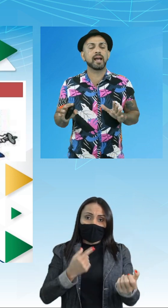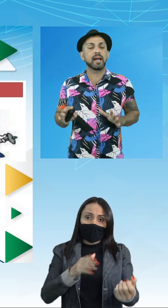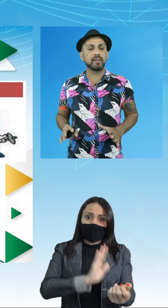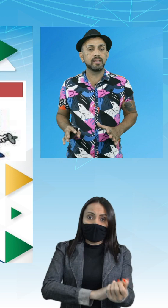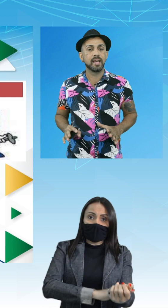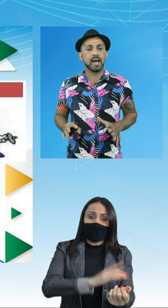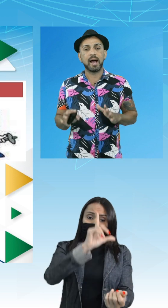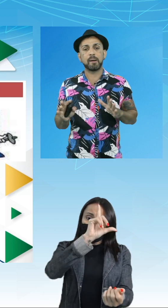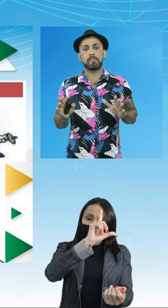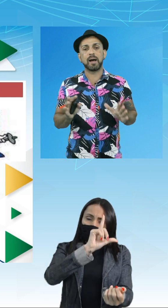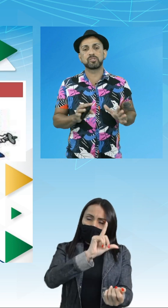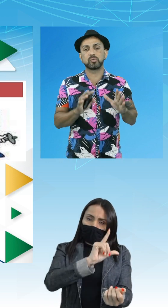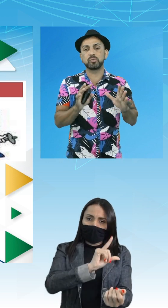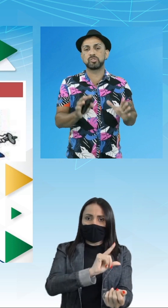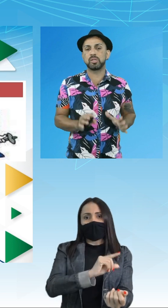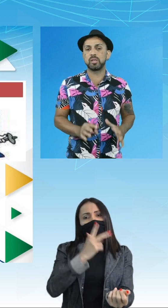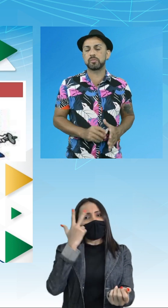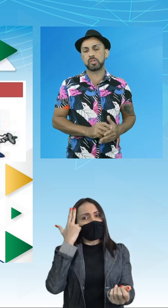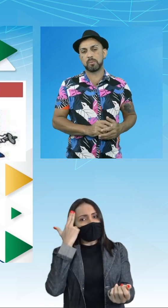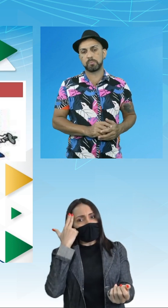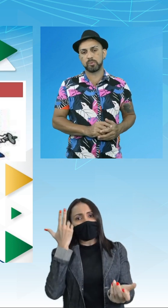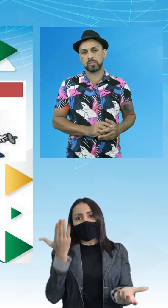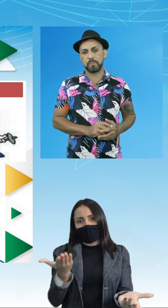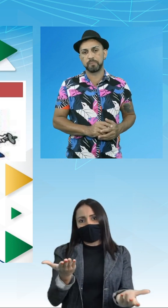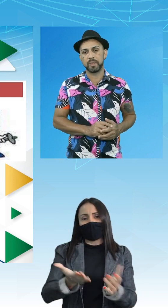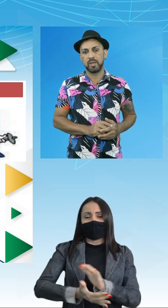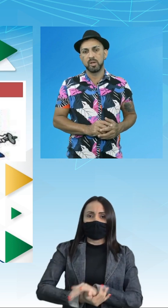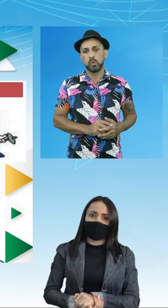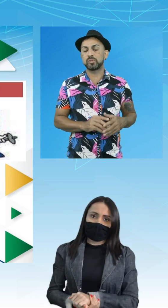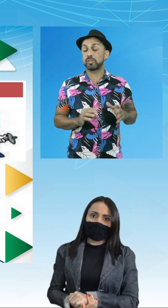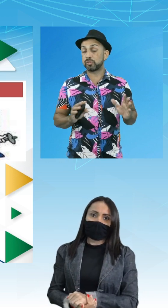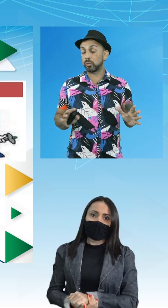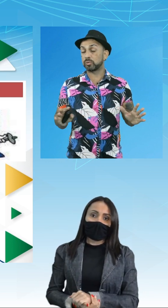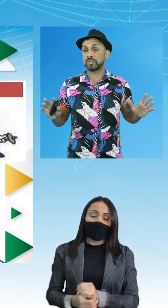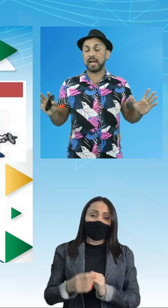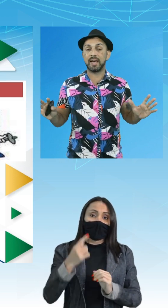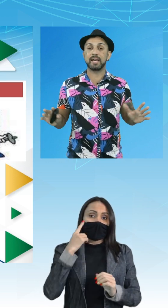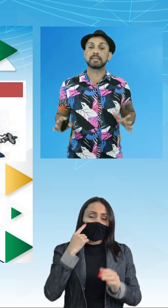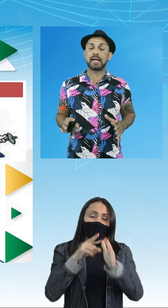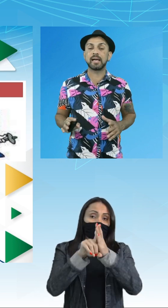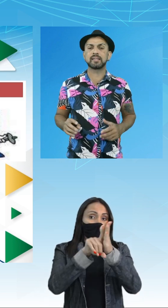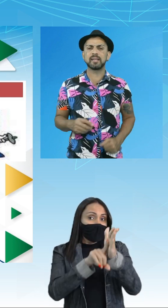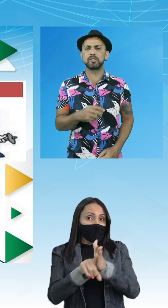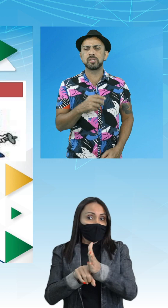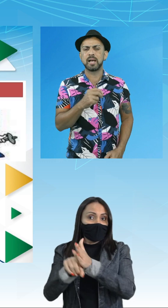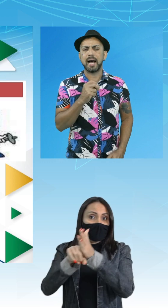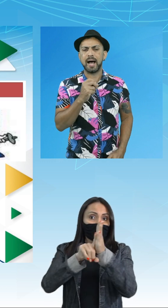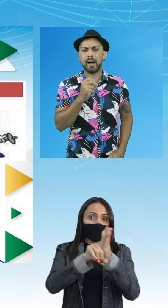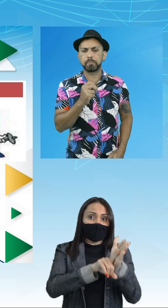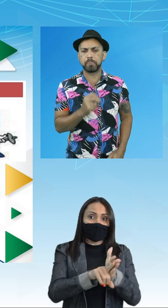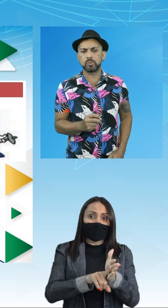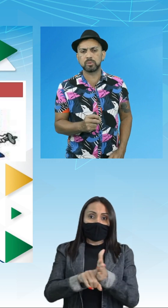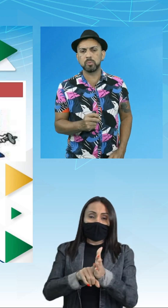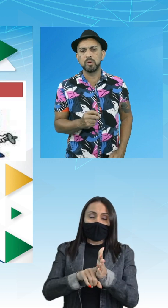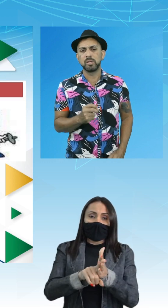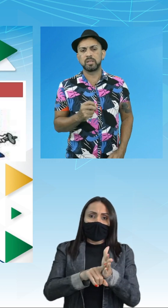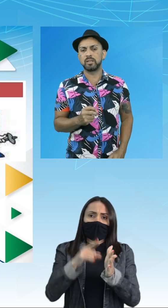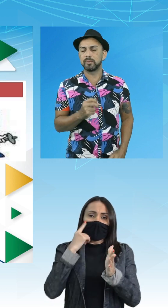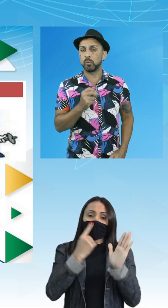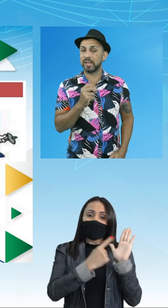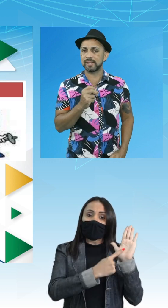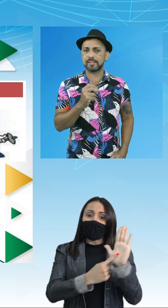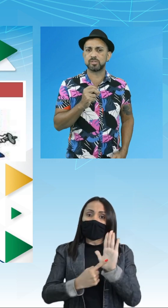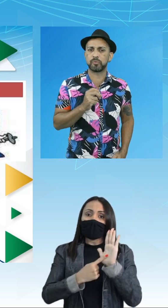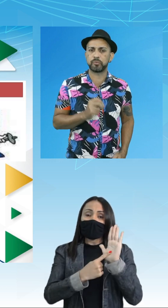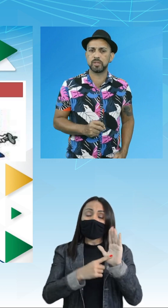vai cair abaixo dos níveis de repouso. Os estudos, na realidade, eles apontam que